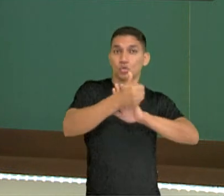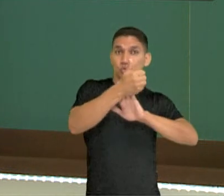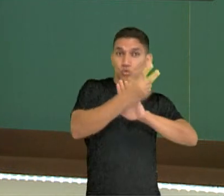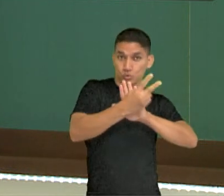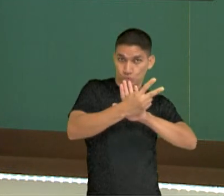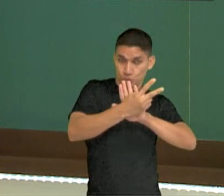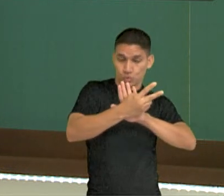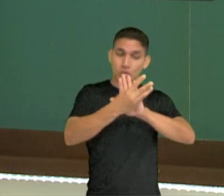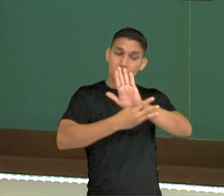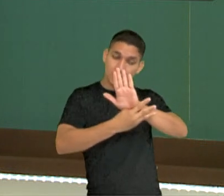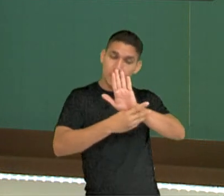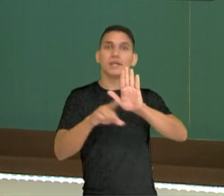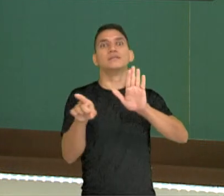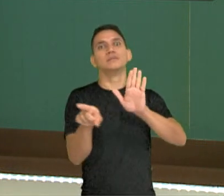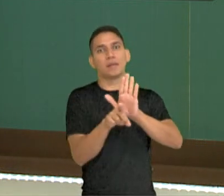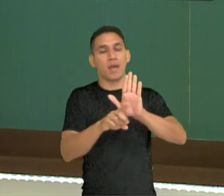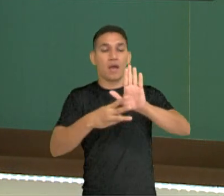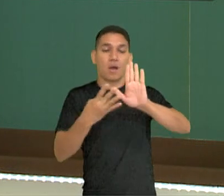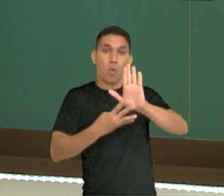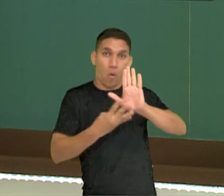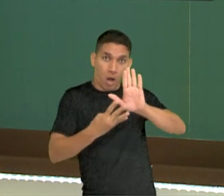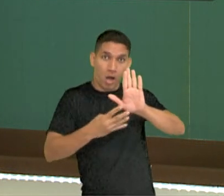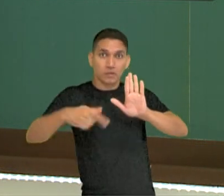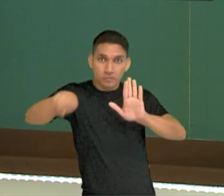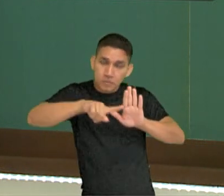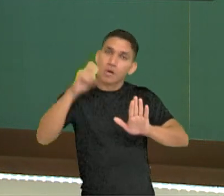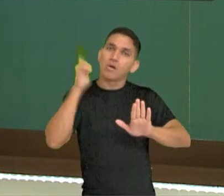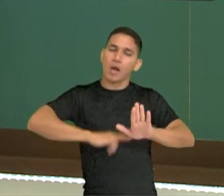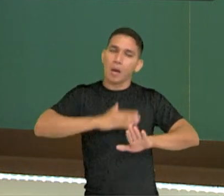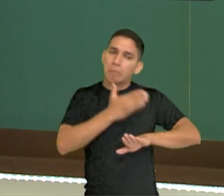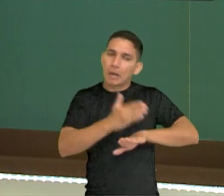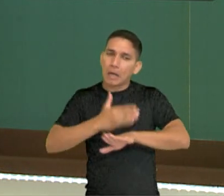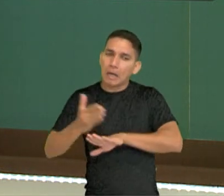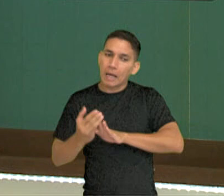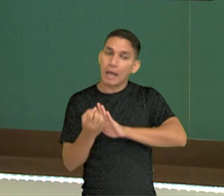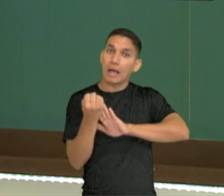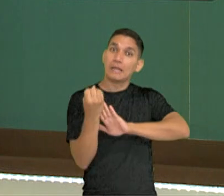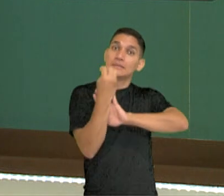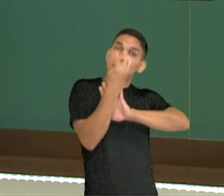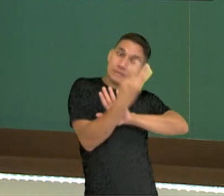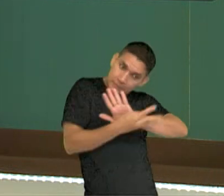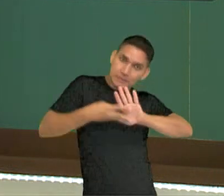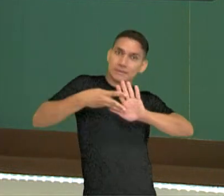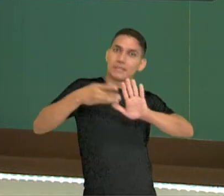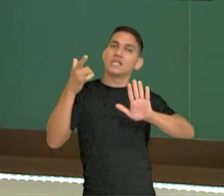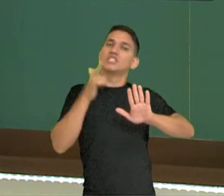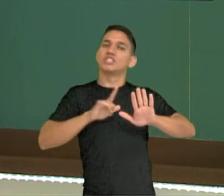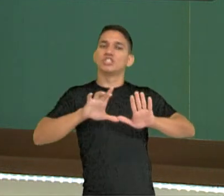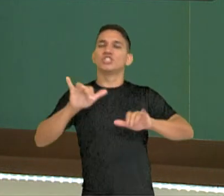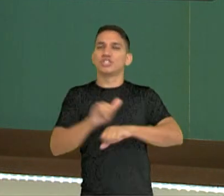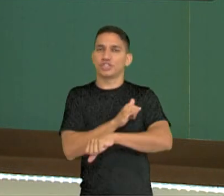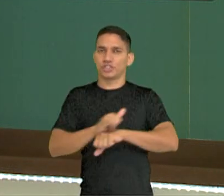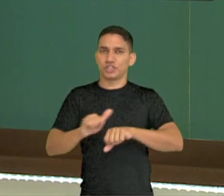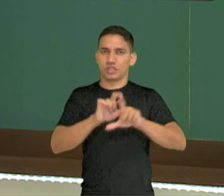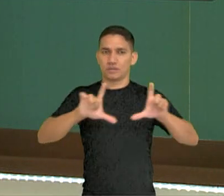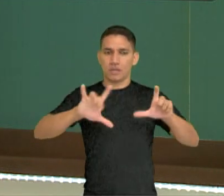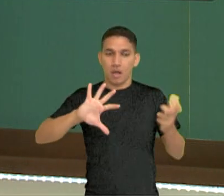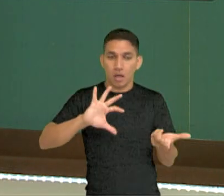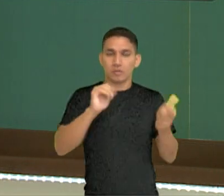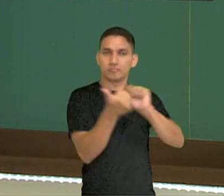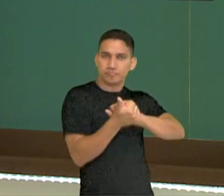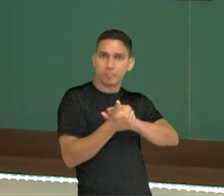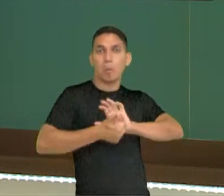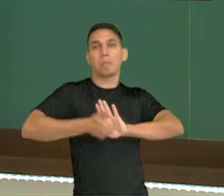um também do quarto quadrante, para que vocês possam praticar as três fórmulas de redução ao primeiro quadrante.